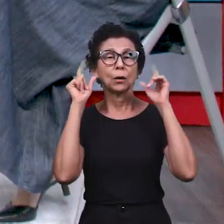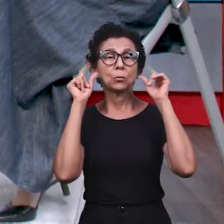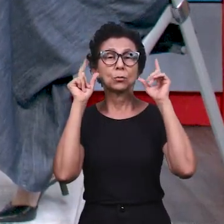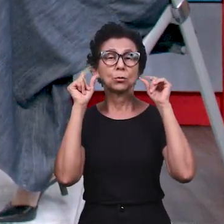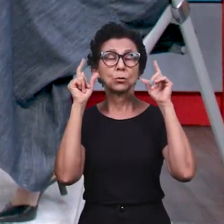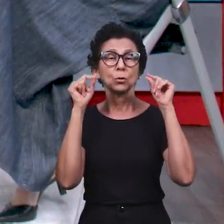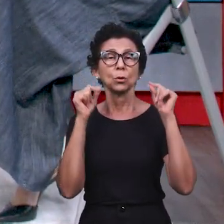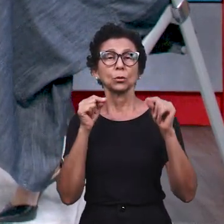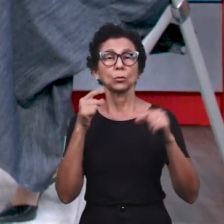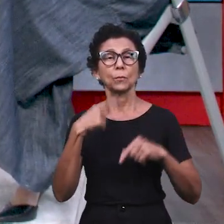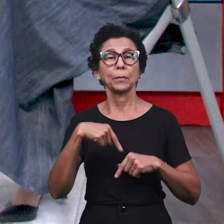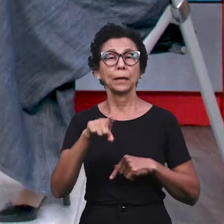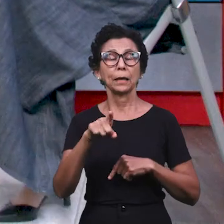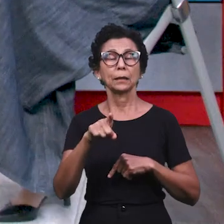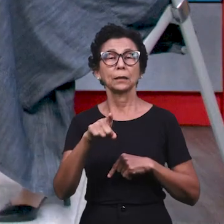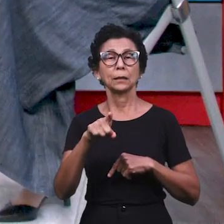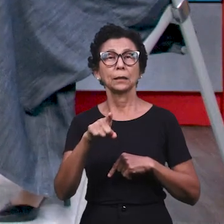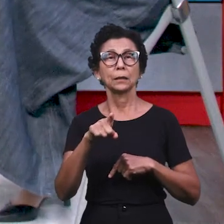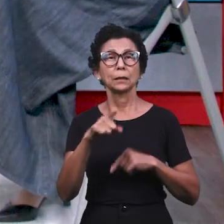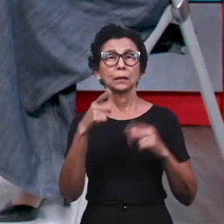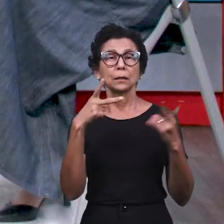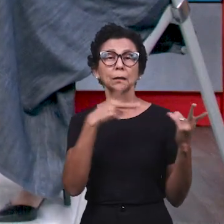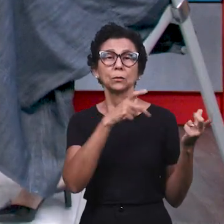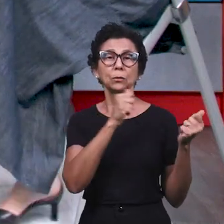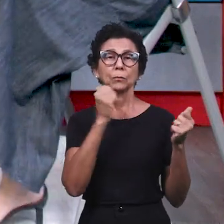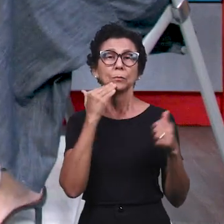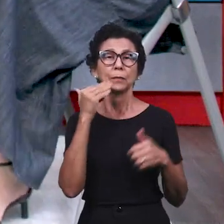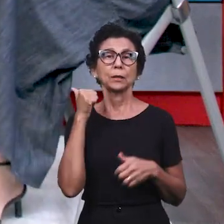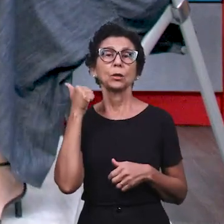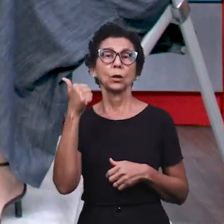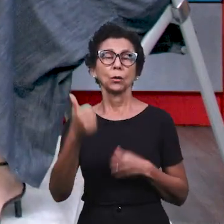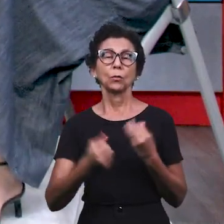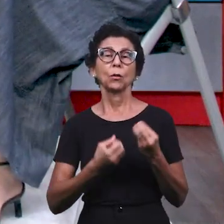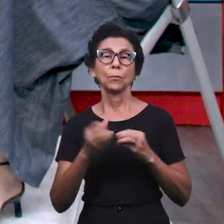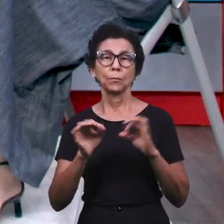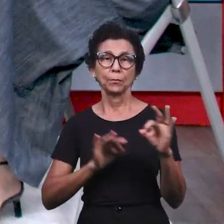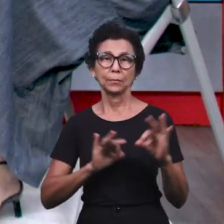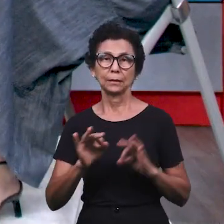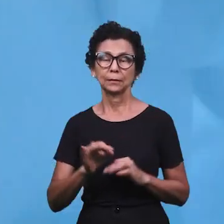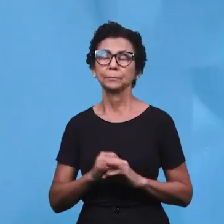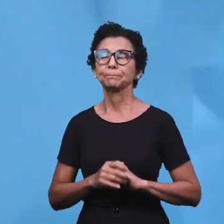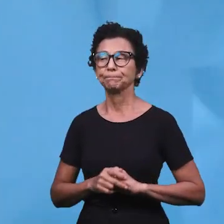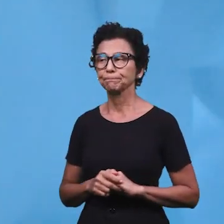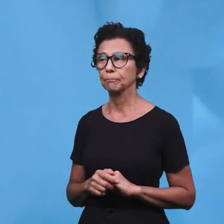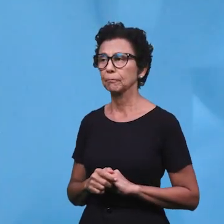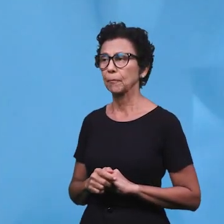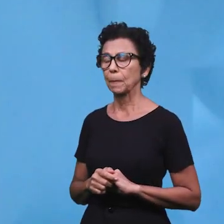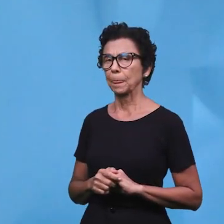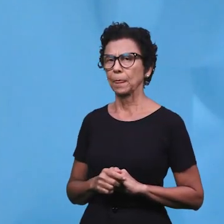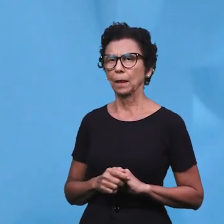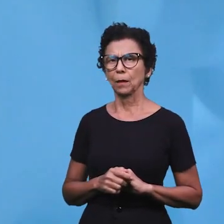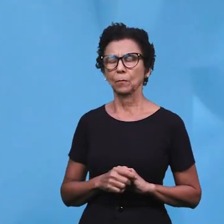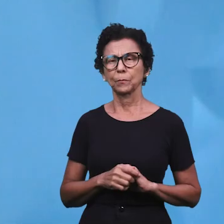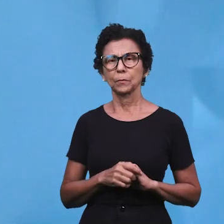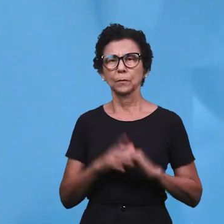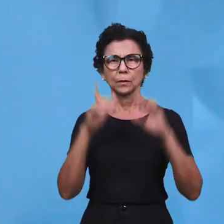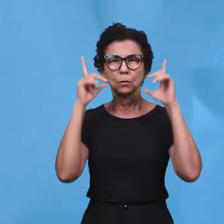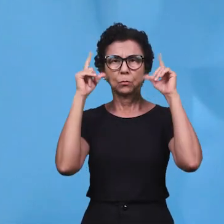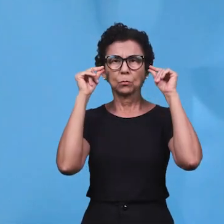e nos prepararmos para dormir melhor? Com certeza. Quando nós falamos de higiene do